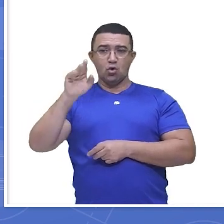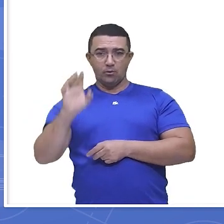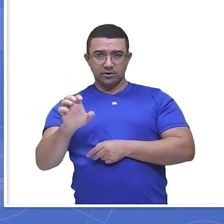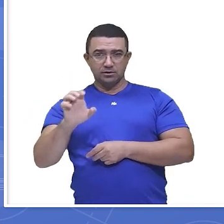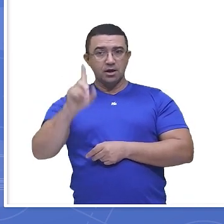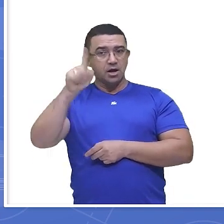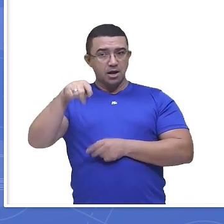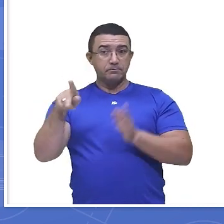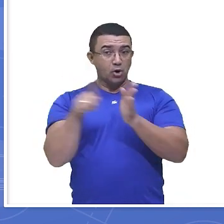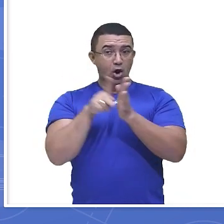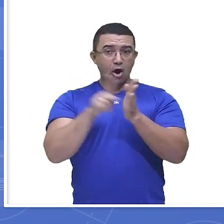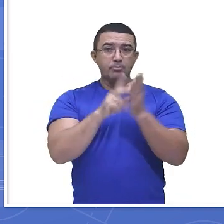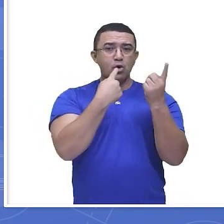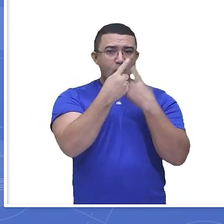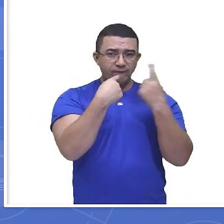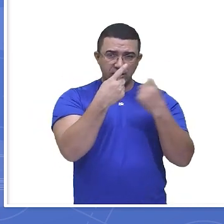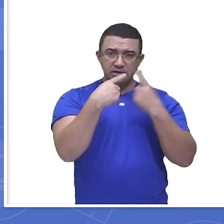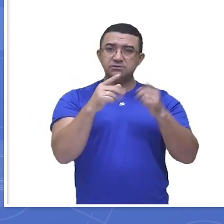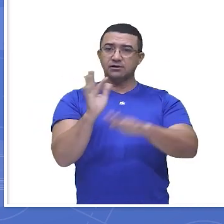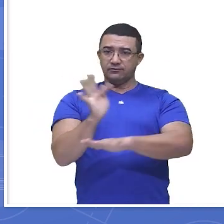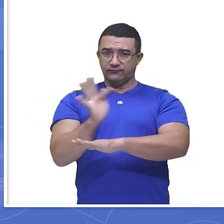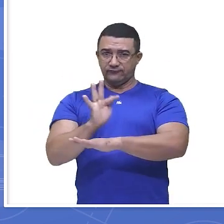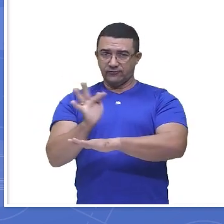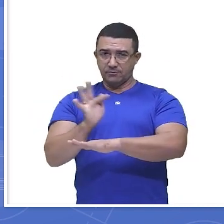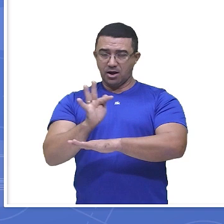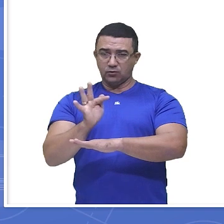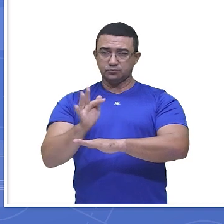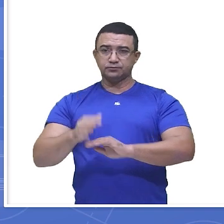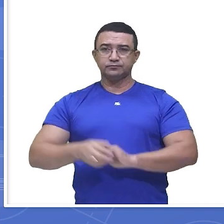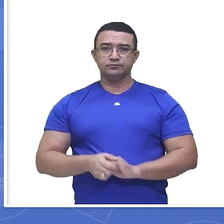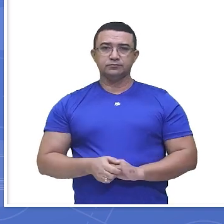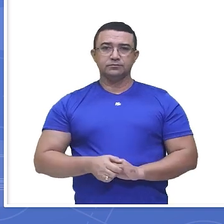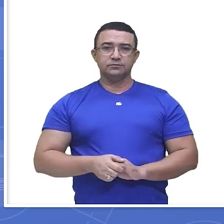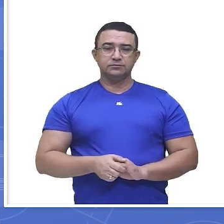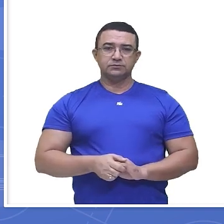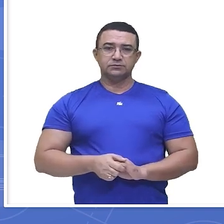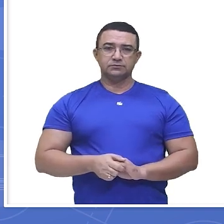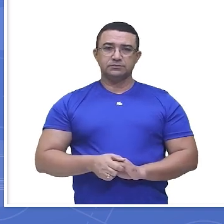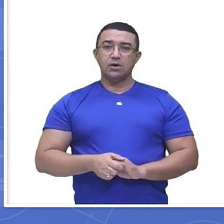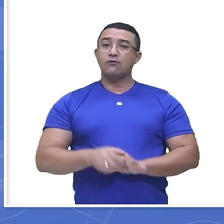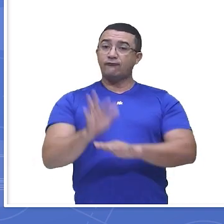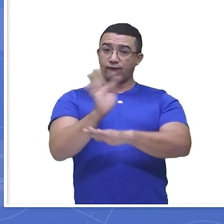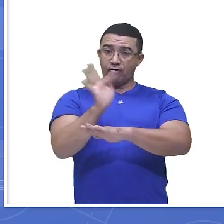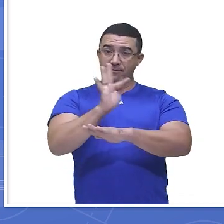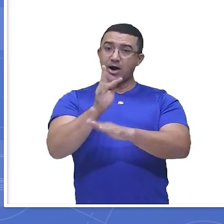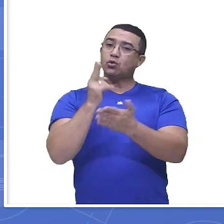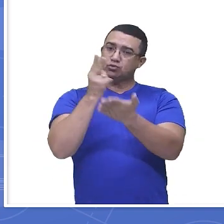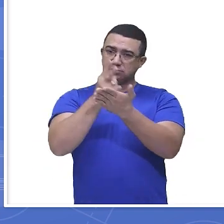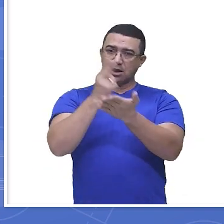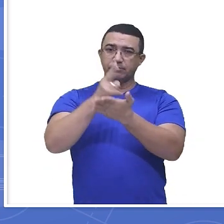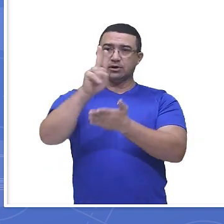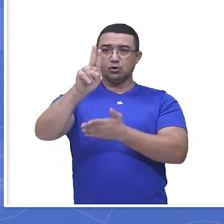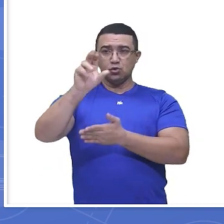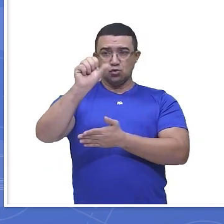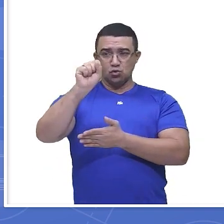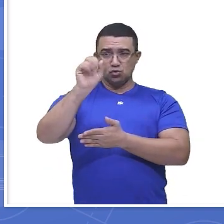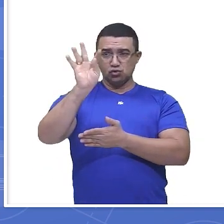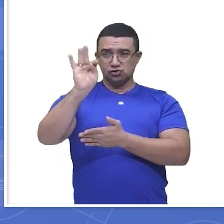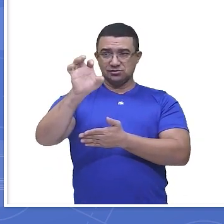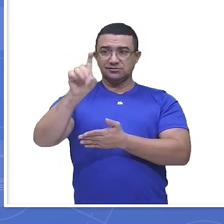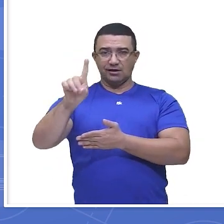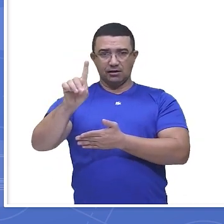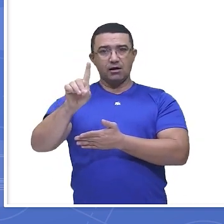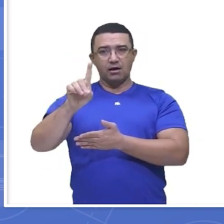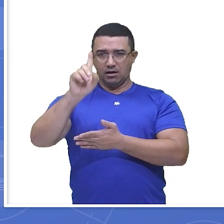informal, claro, você vai sair de cena, né? E fica simplesmente no formal, no informal. Como